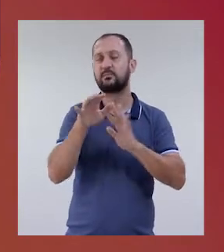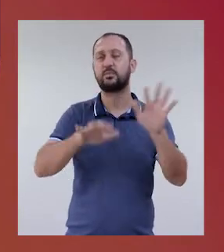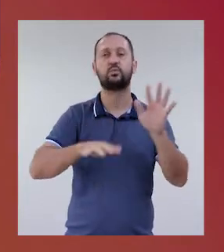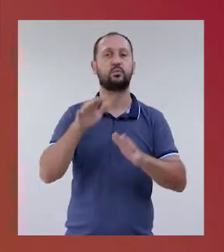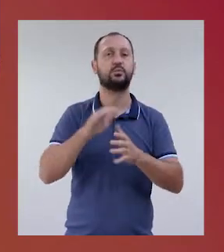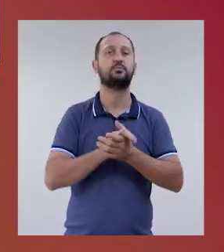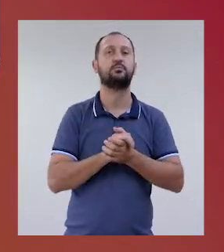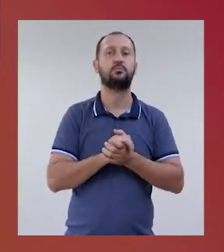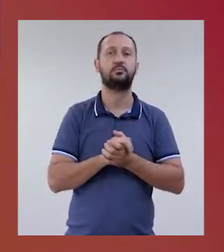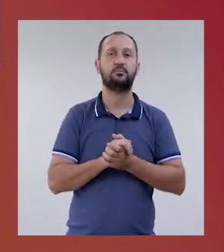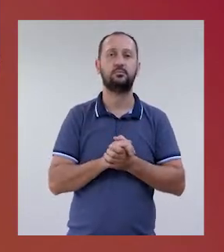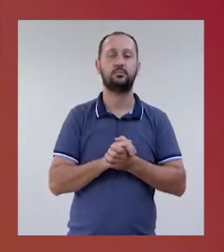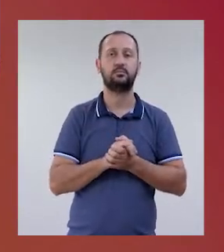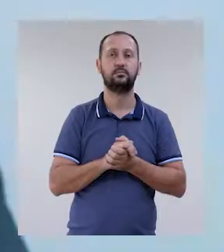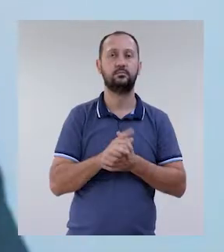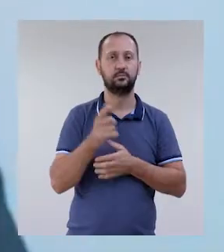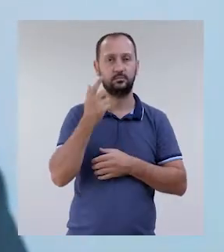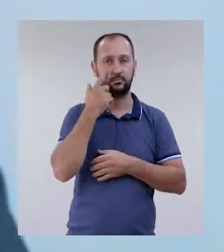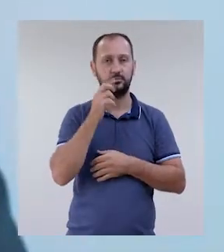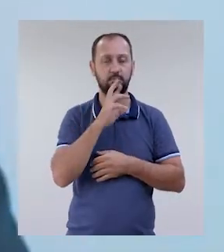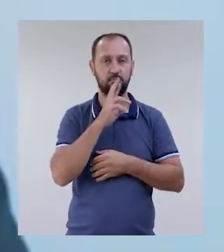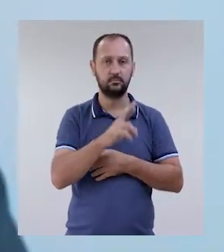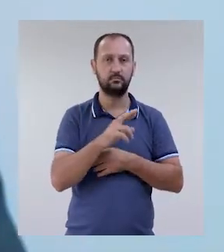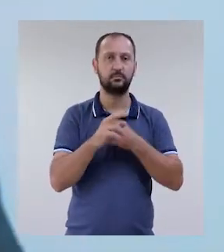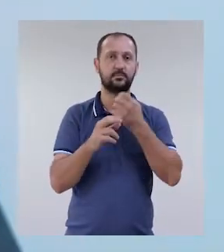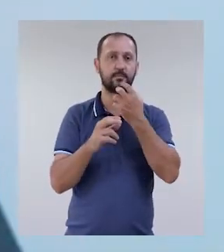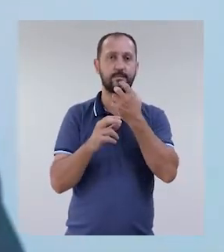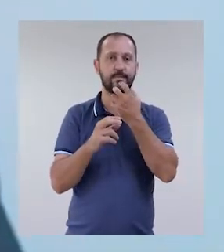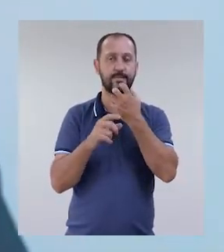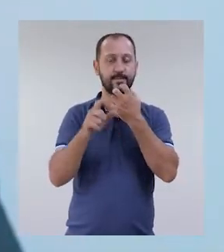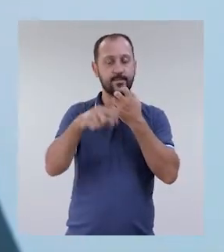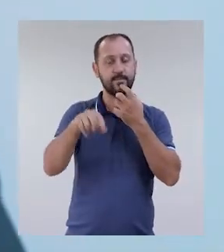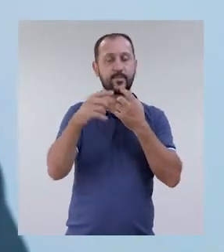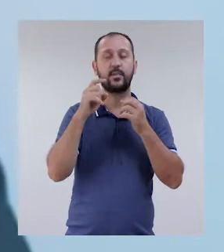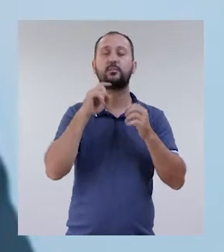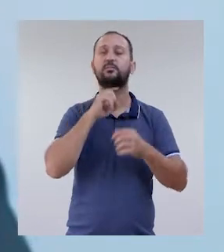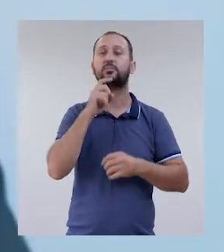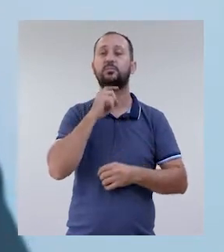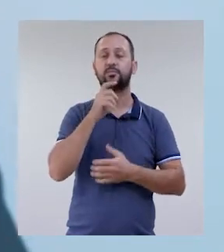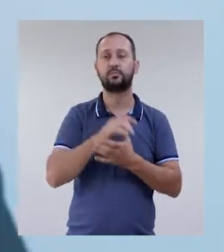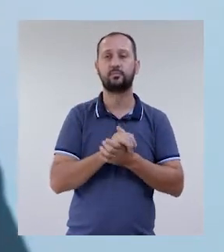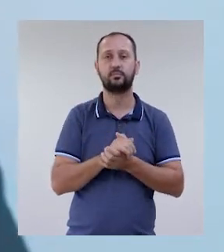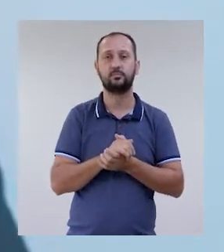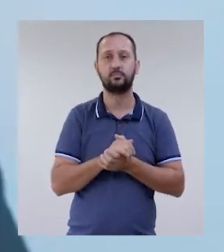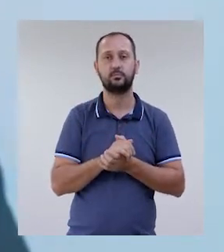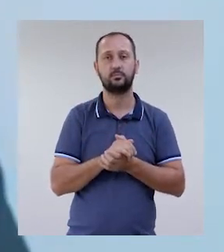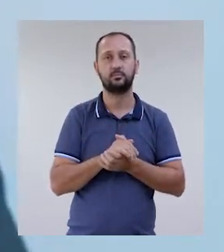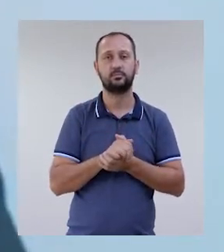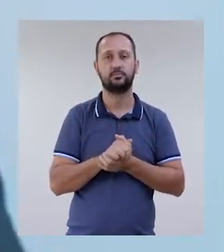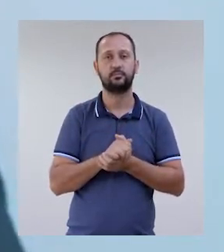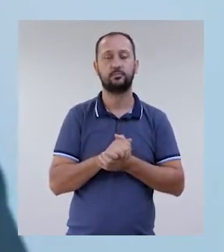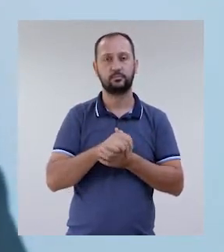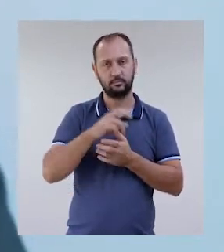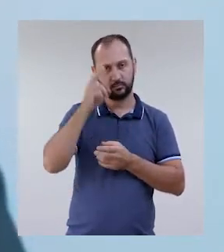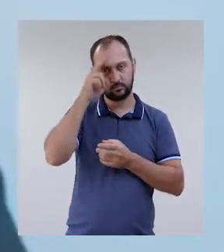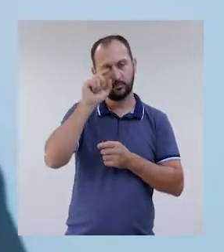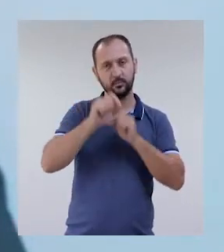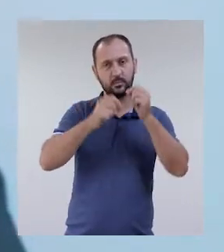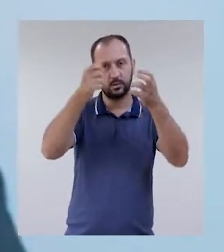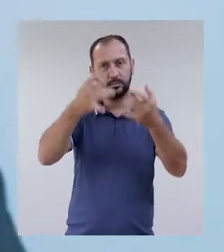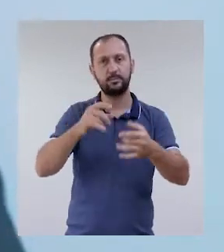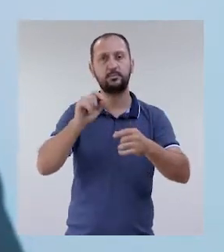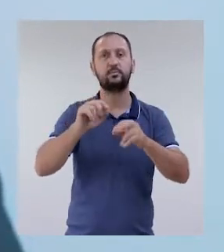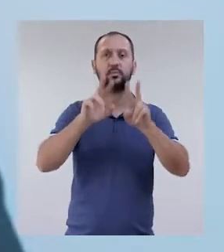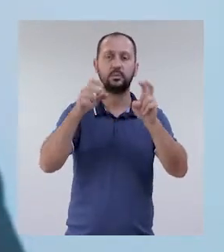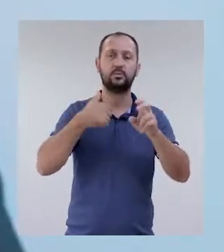aí exclusivamente virtual. Então, respondendo a Lauren e a quem mais tiver dúvidas sobre isso. Eu lembro que eu falo